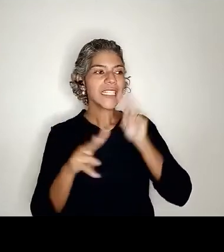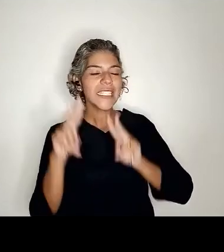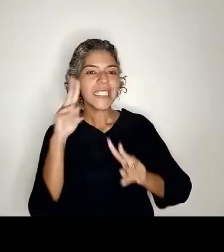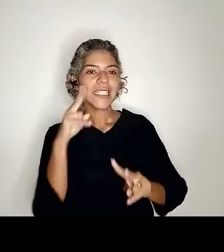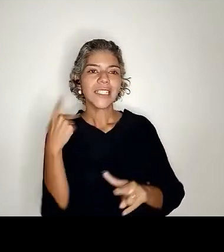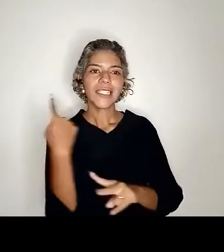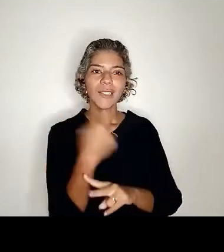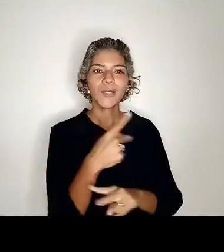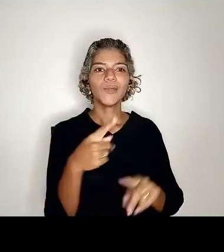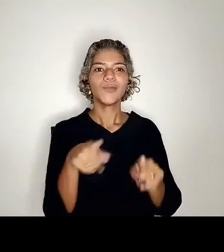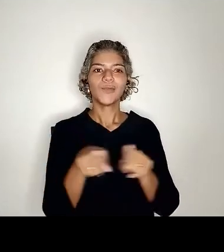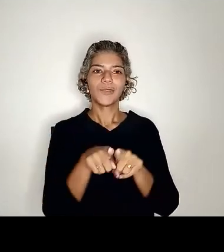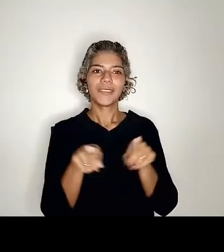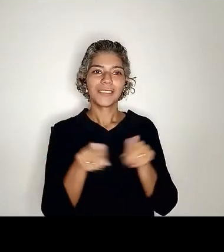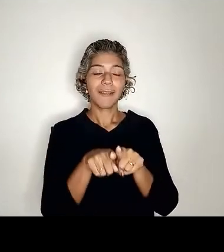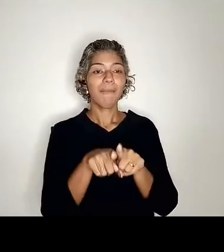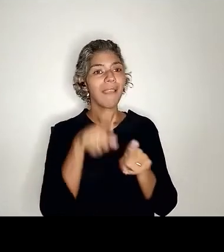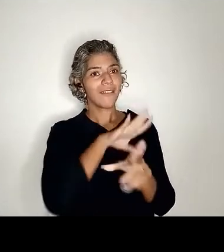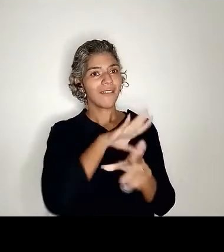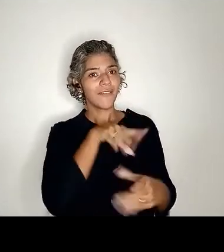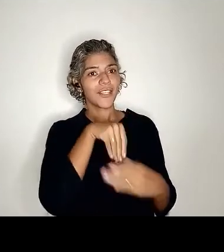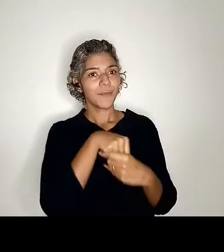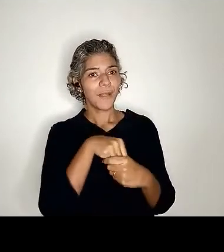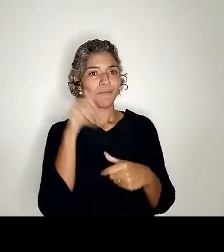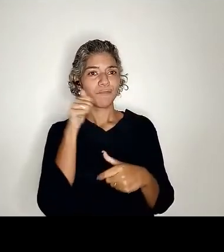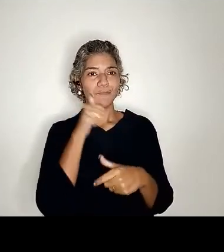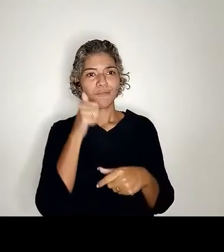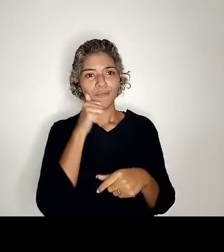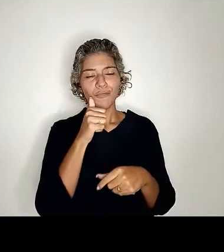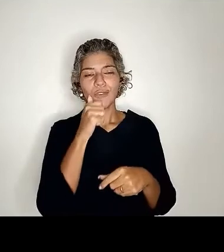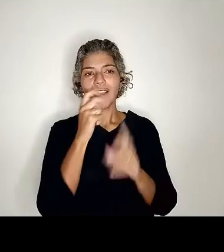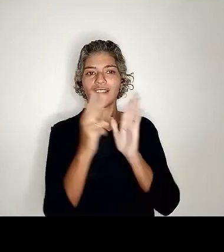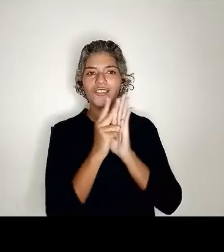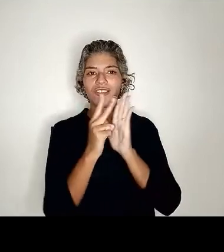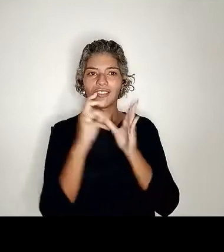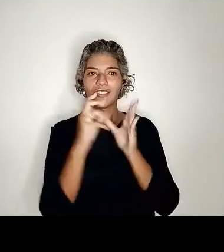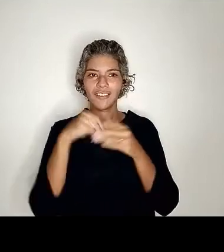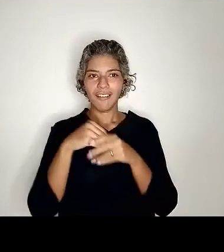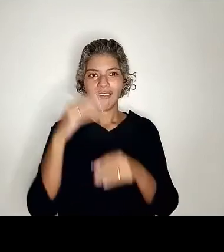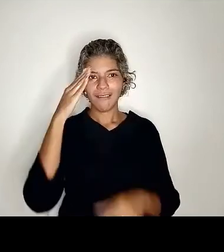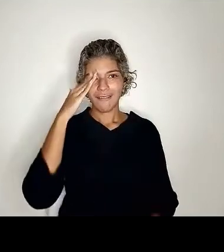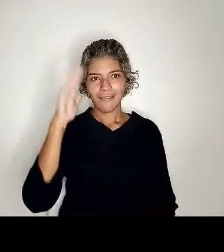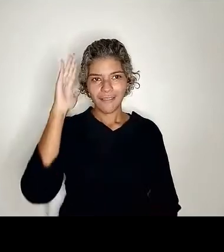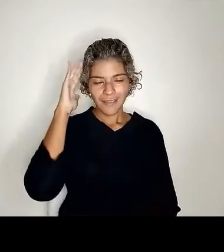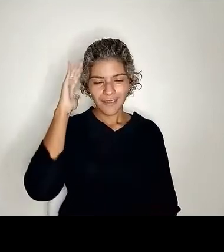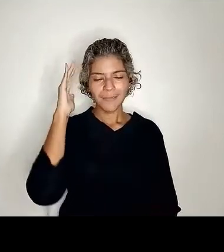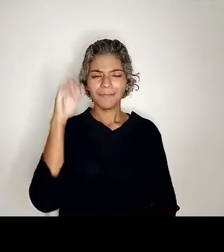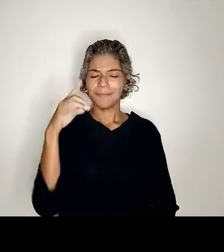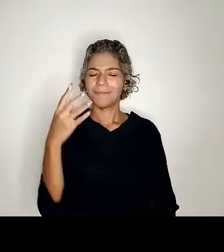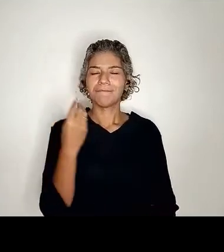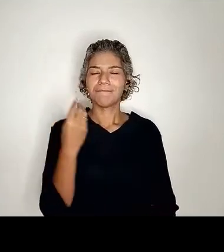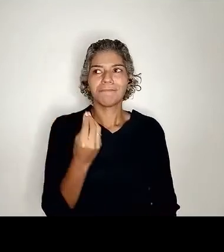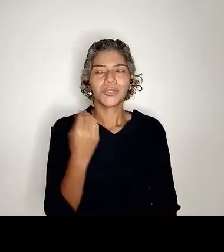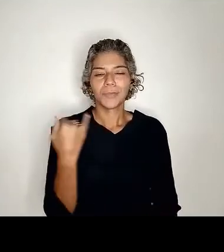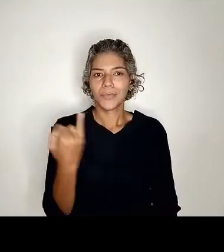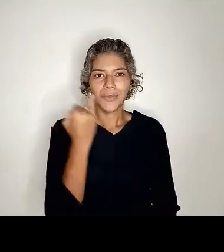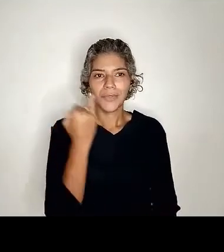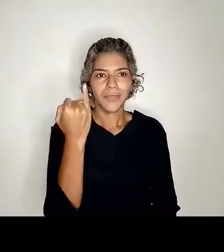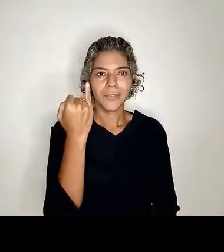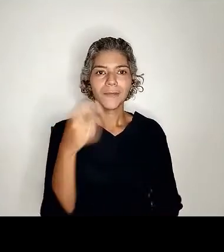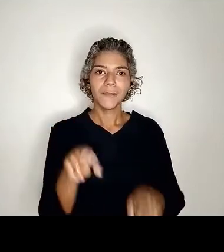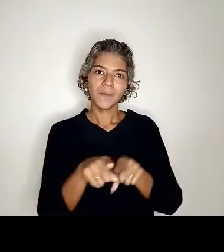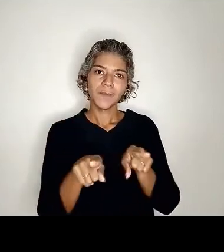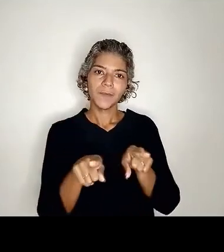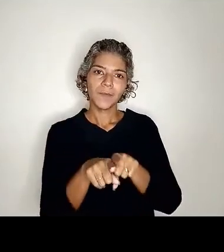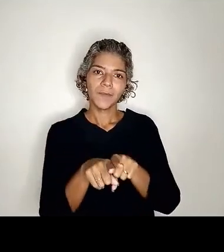mobilização que ela faz parte das mulheres indígenas na academia, que isso é muito enriquecedor, e destacar